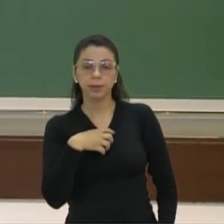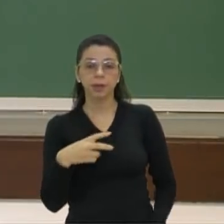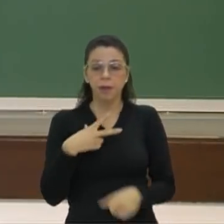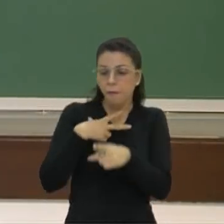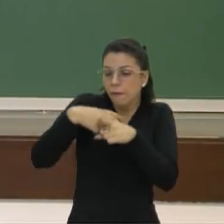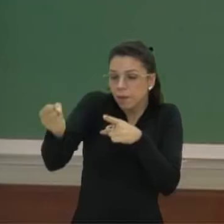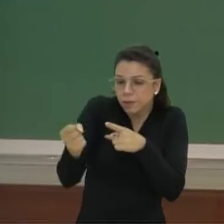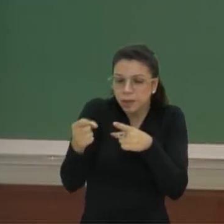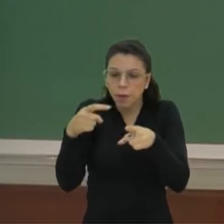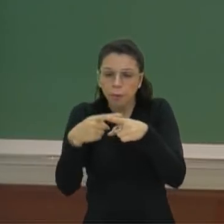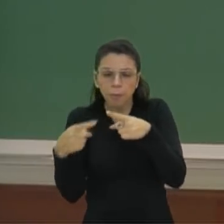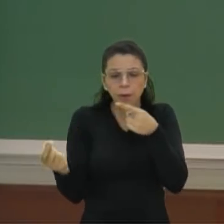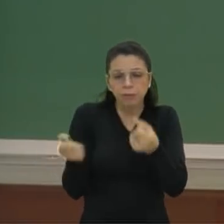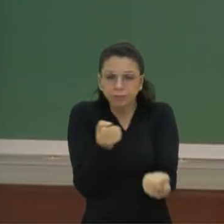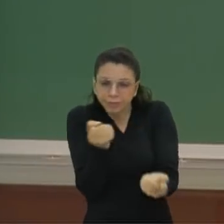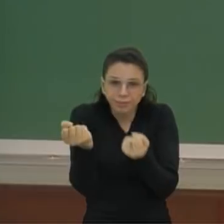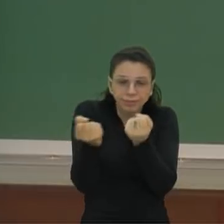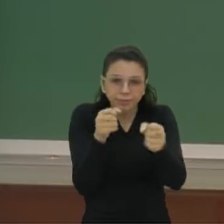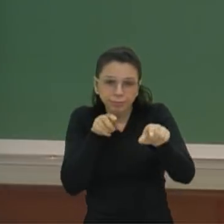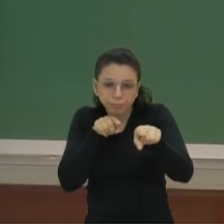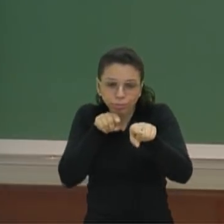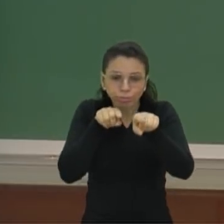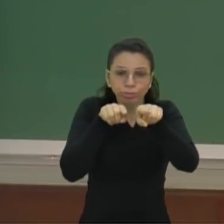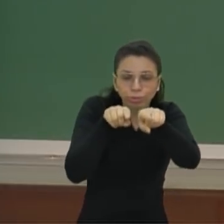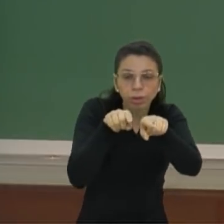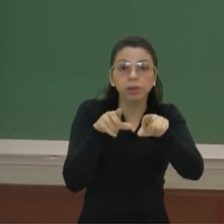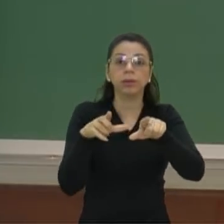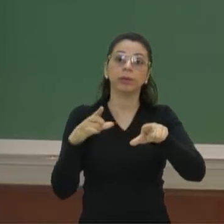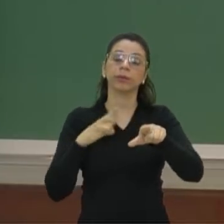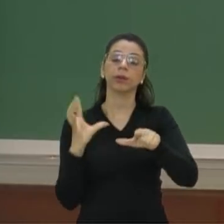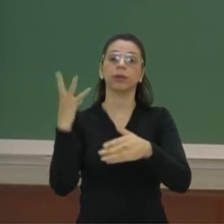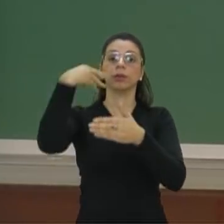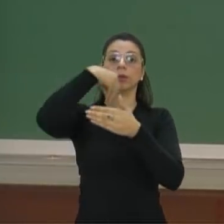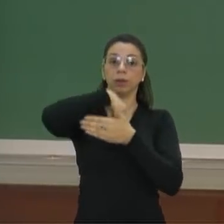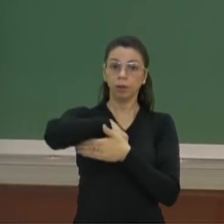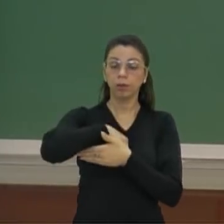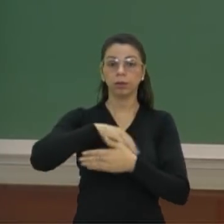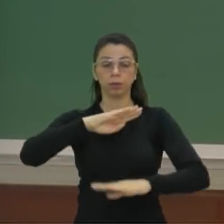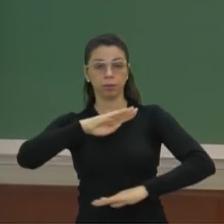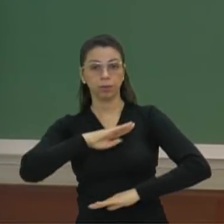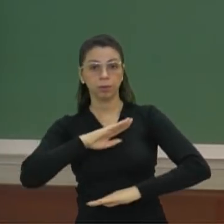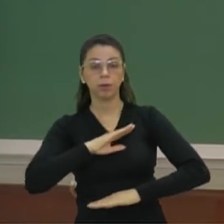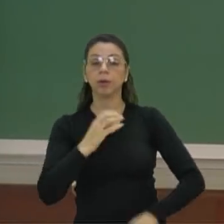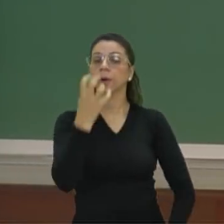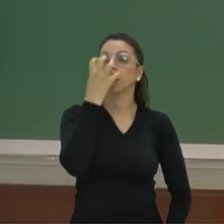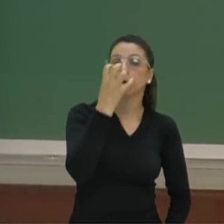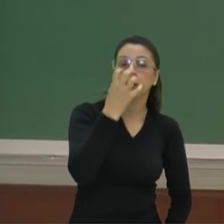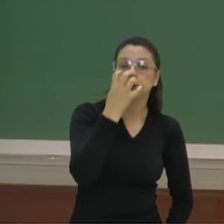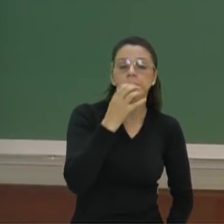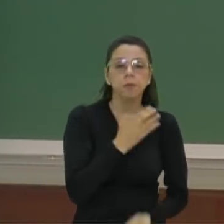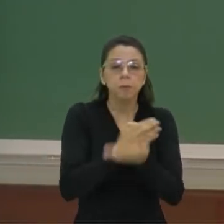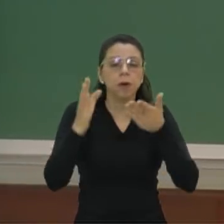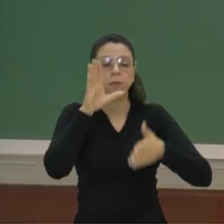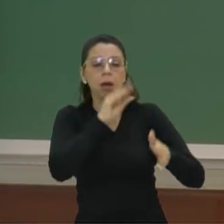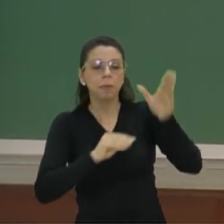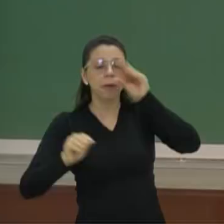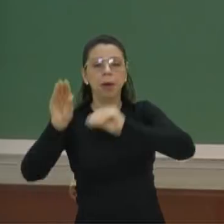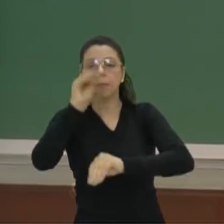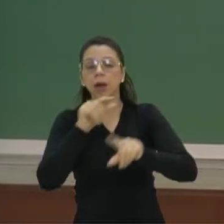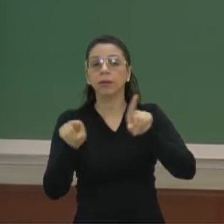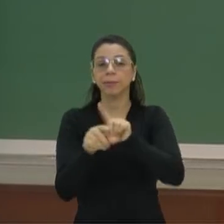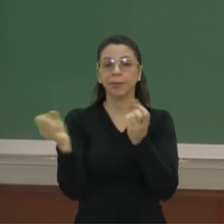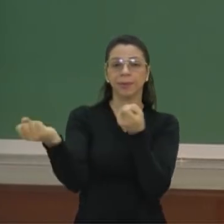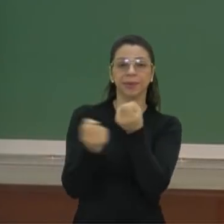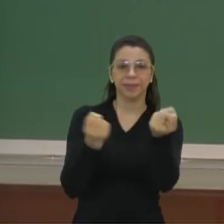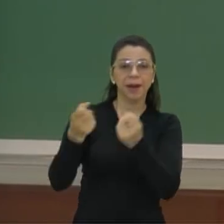tô correndo. Então tem aquela imersão na situação. O cachorro começa a latir, não para, e passa o carro da pamonha na